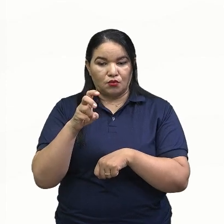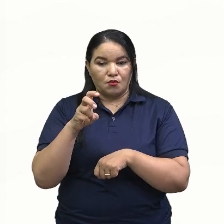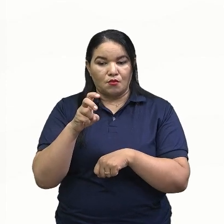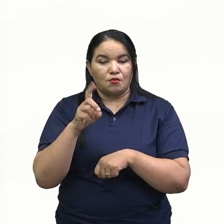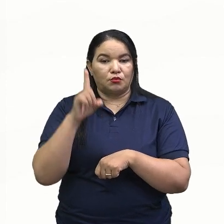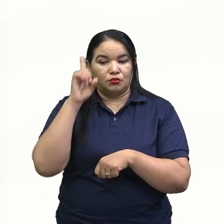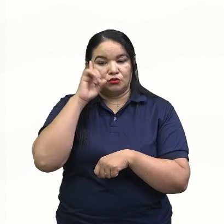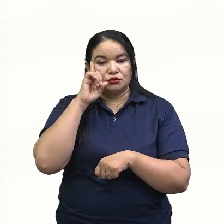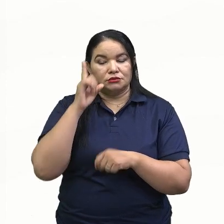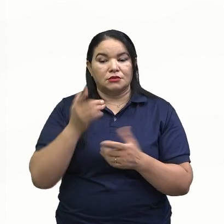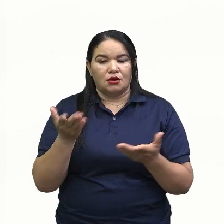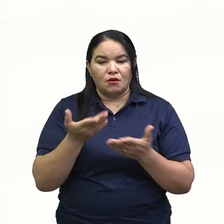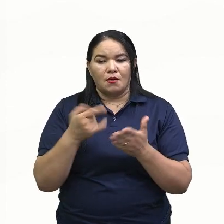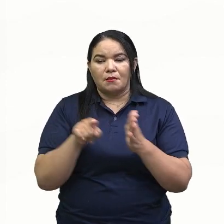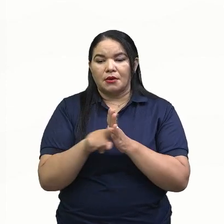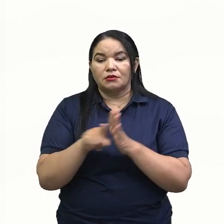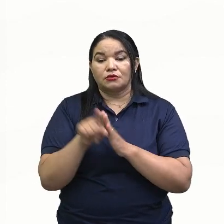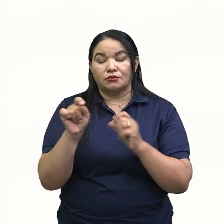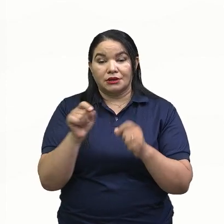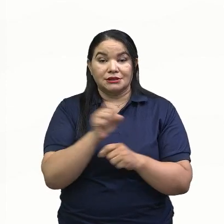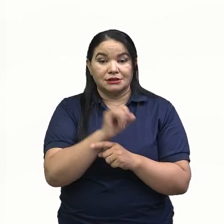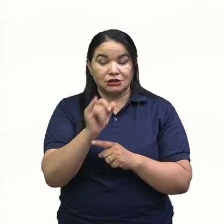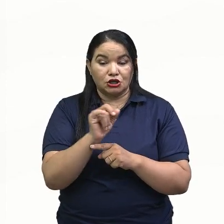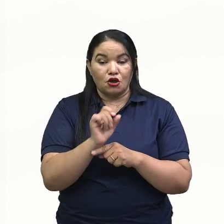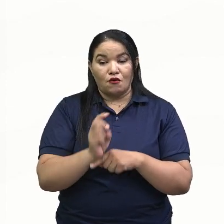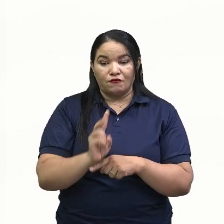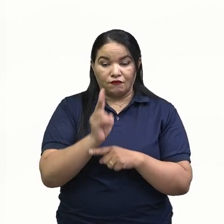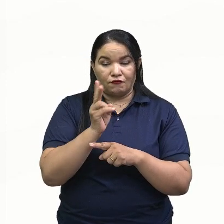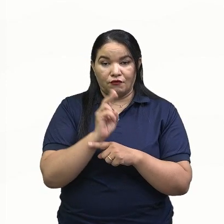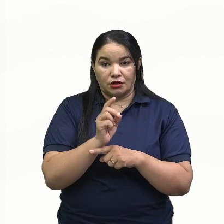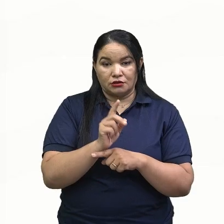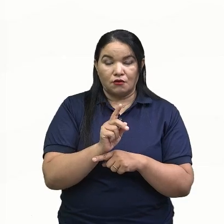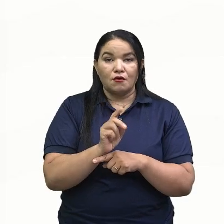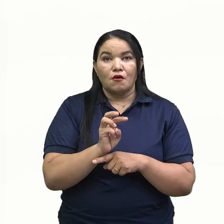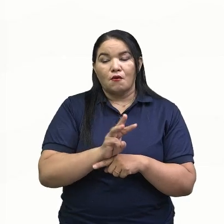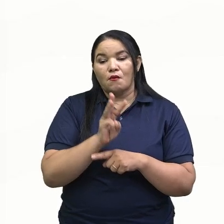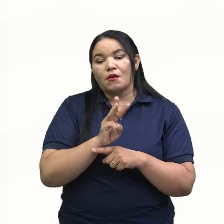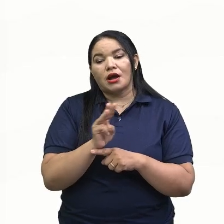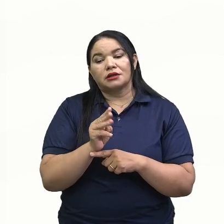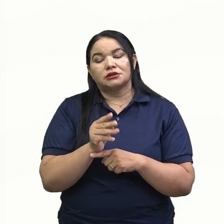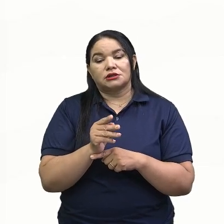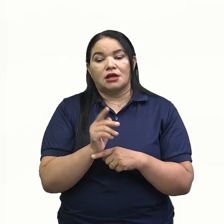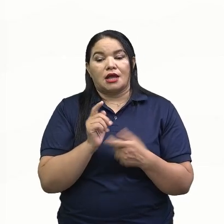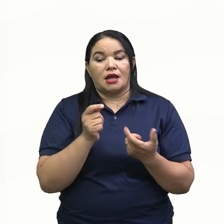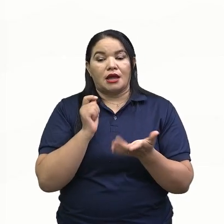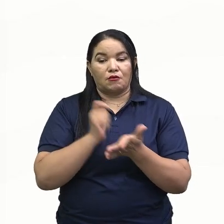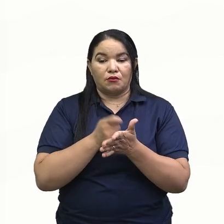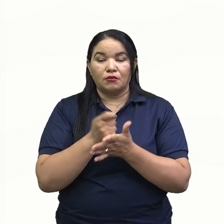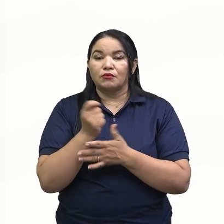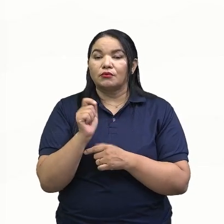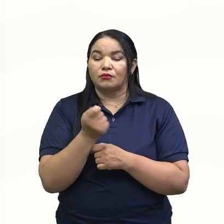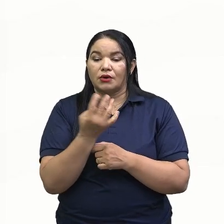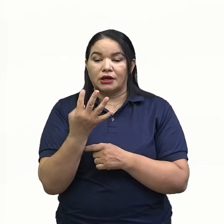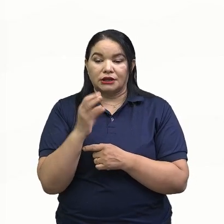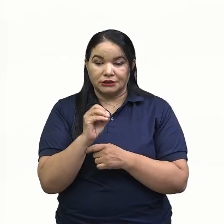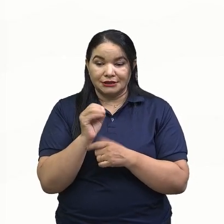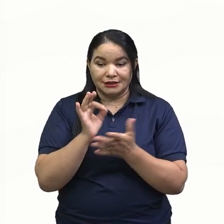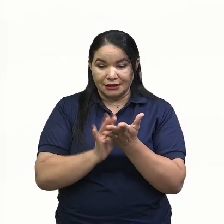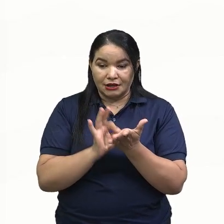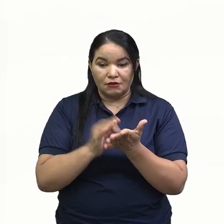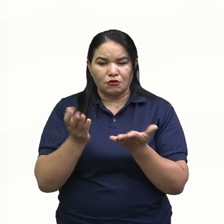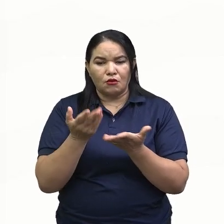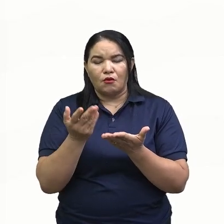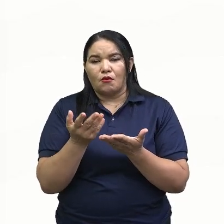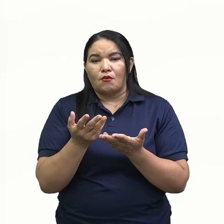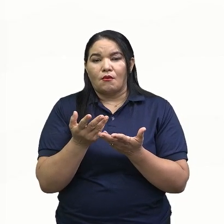o seguinte: se o valor do quilowatt-hora cobrado lá naquela região é de 40 centavos, qual é a economia